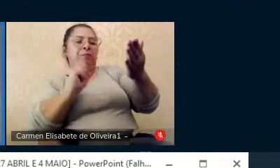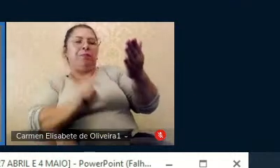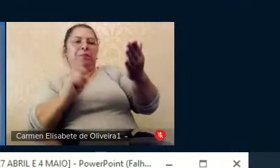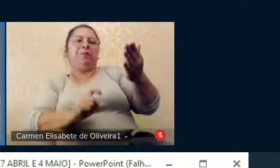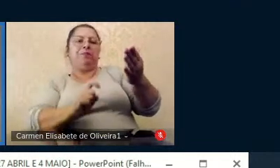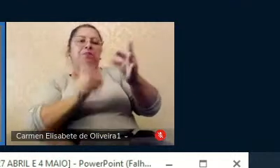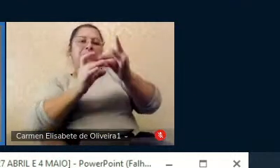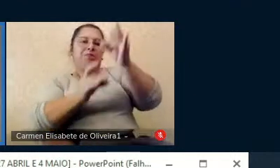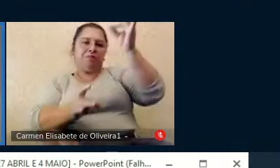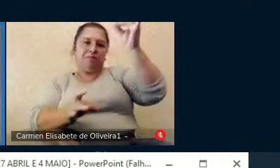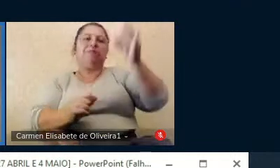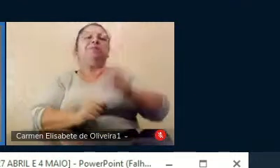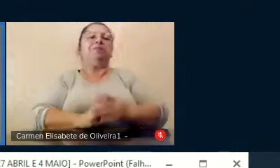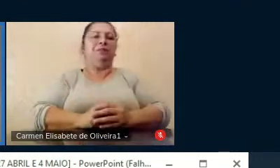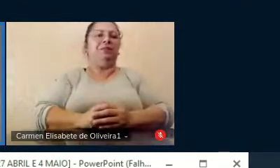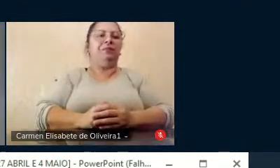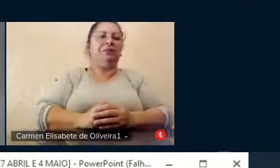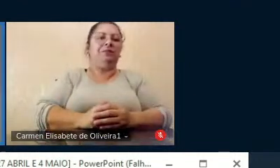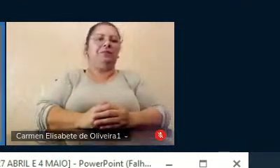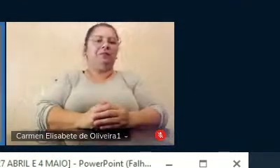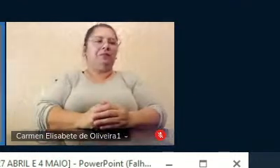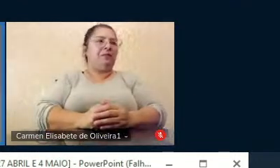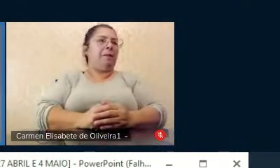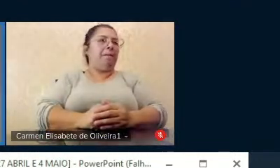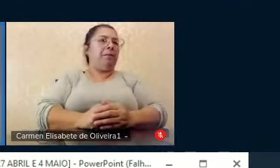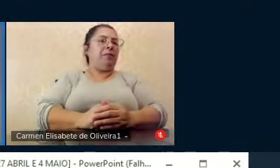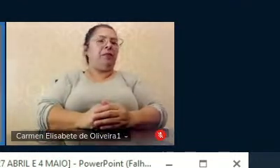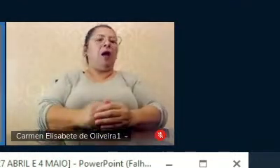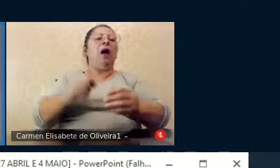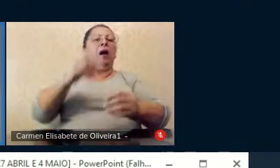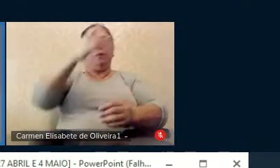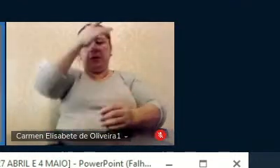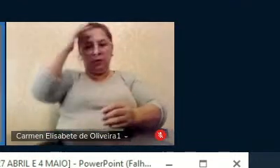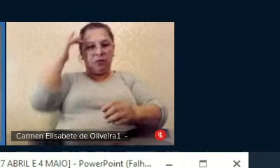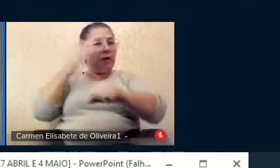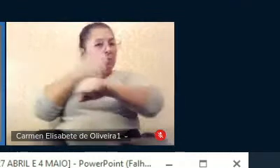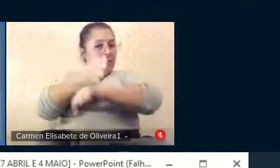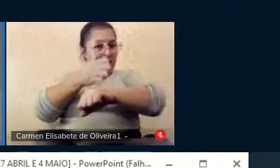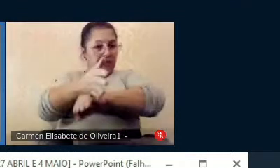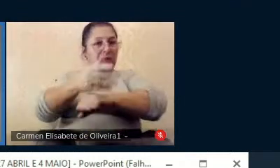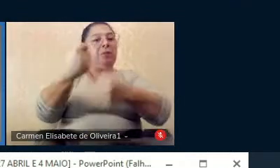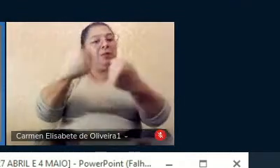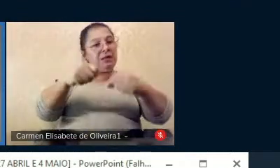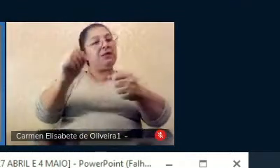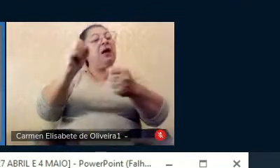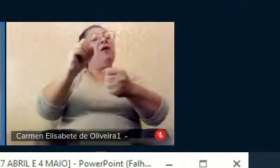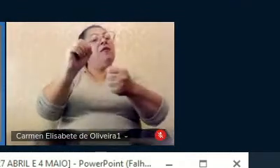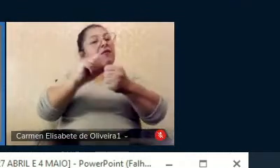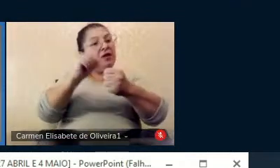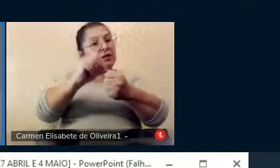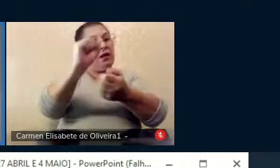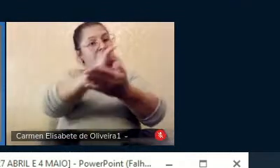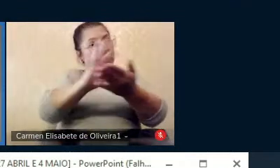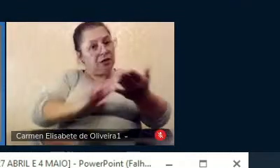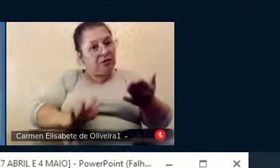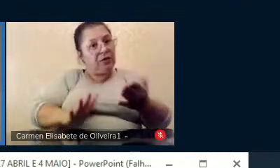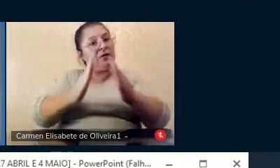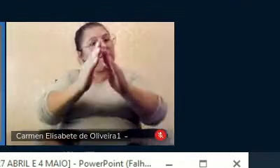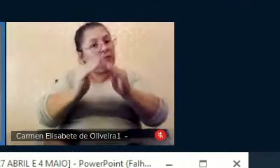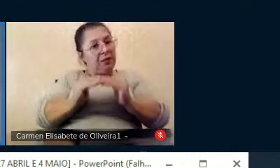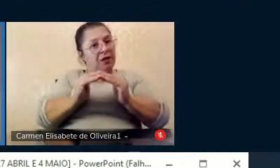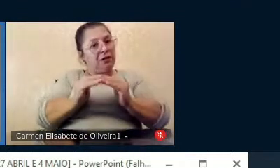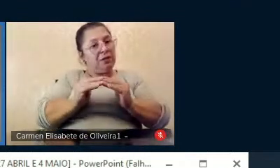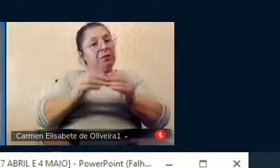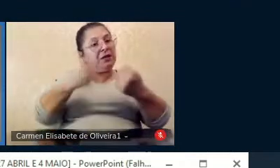vocês colocarem, certo? E o participante deve realizar as atividades solicitadas e ter no